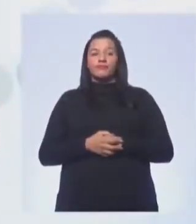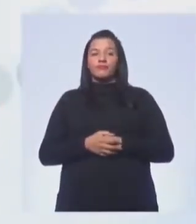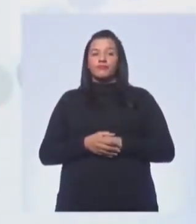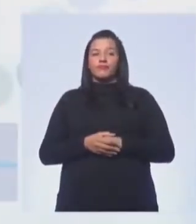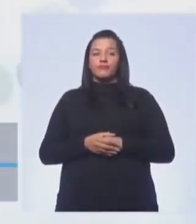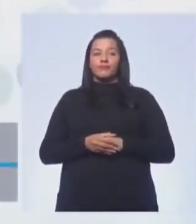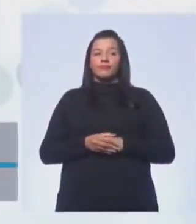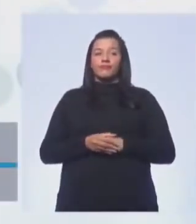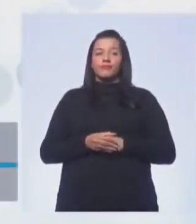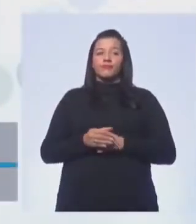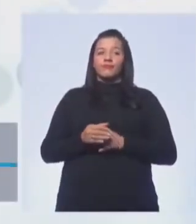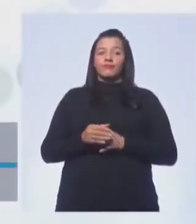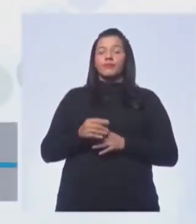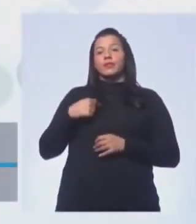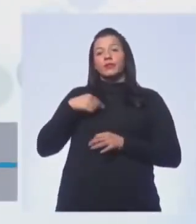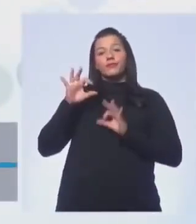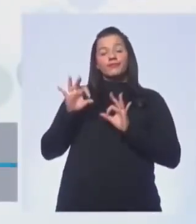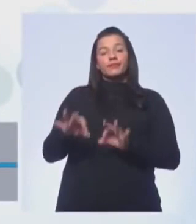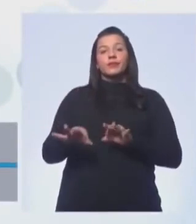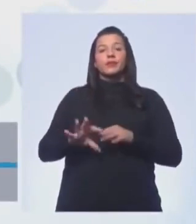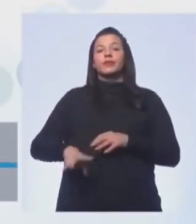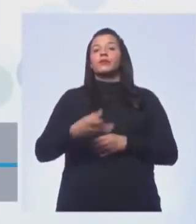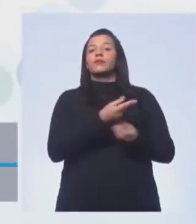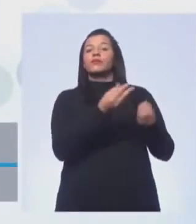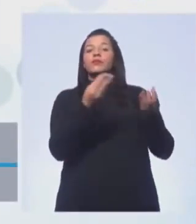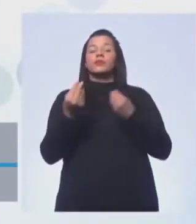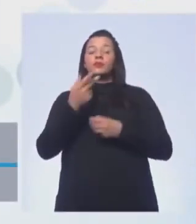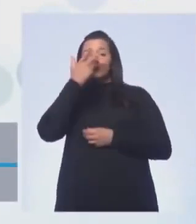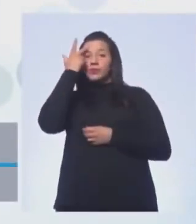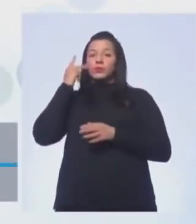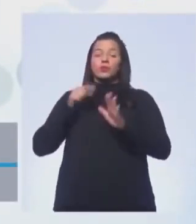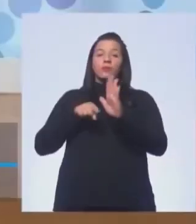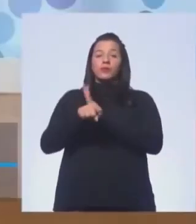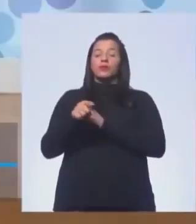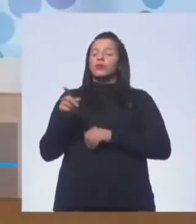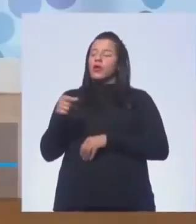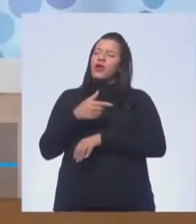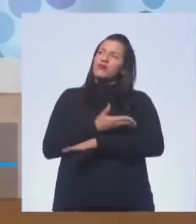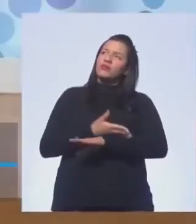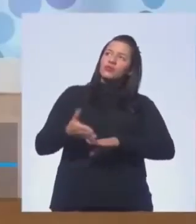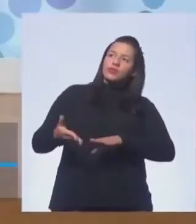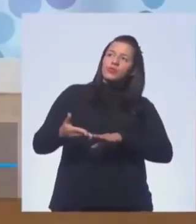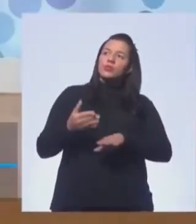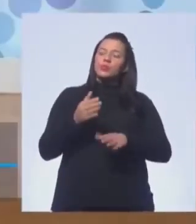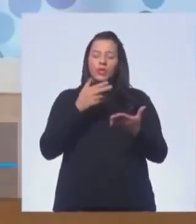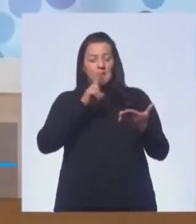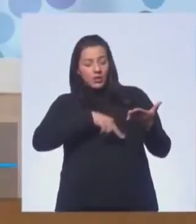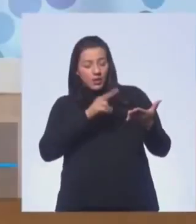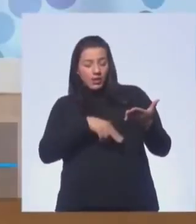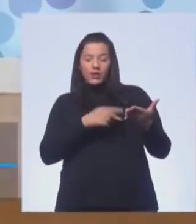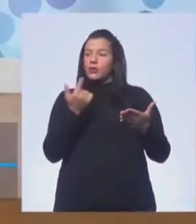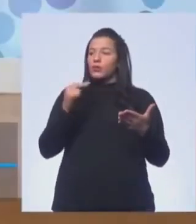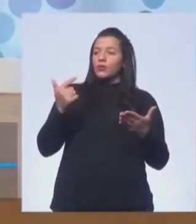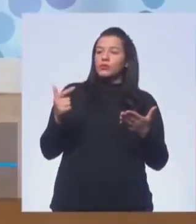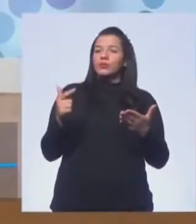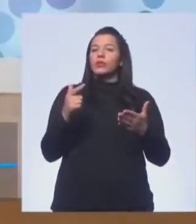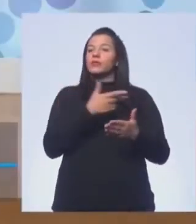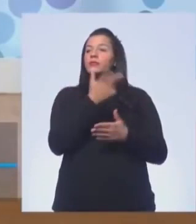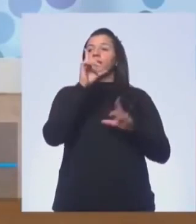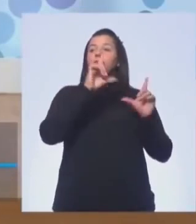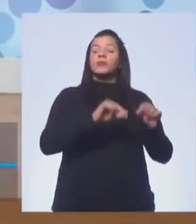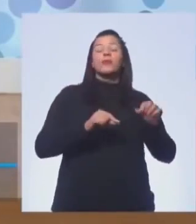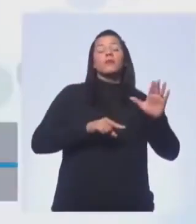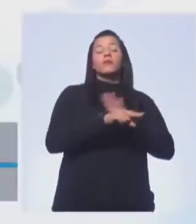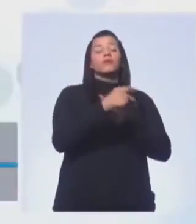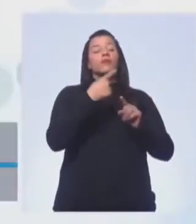Porque com certeza, para a maioria das pessoas que você pergunta que não tem o hábito de leitura ou que está com pouco hábito de leitura, que reduziu, se você perguntar por